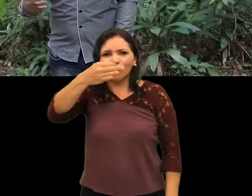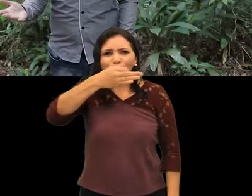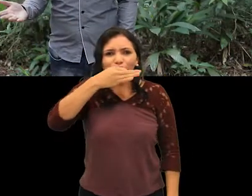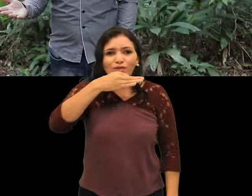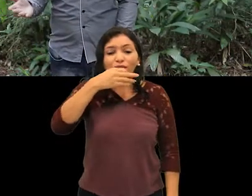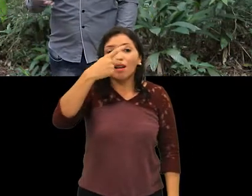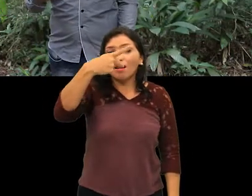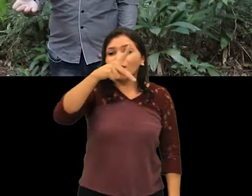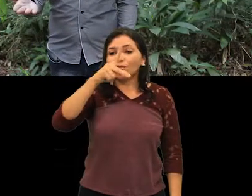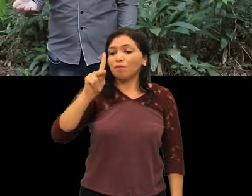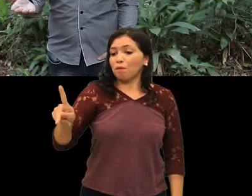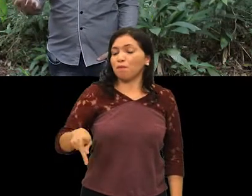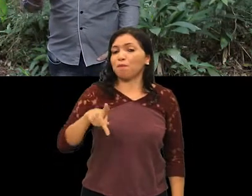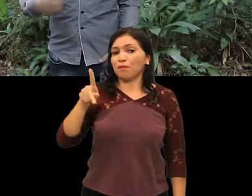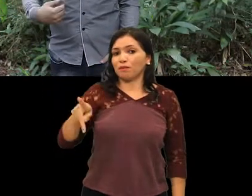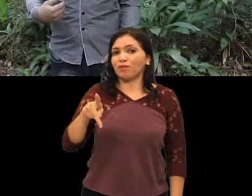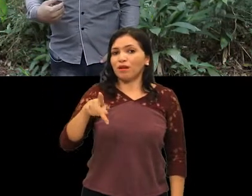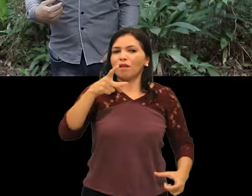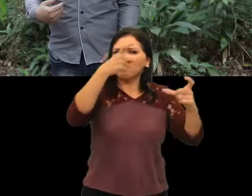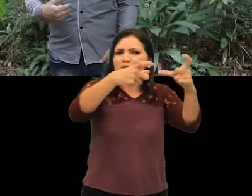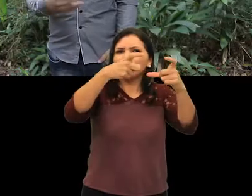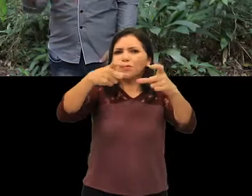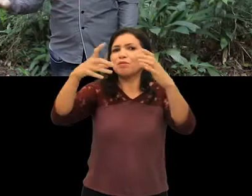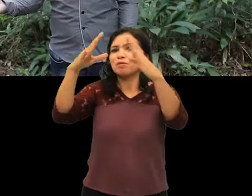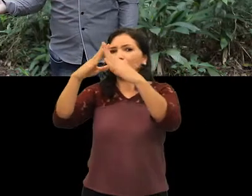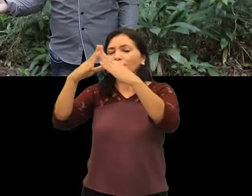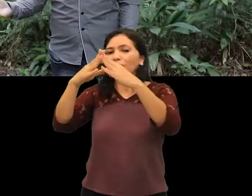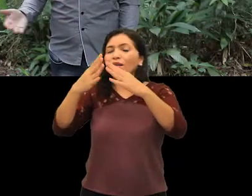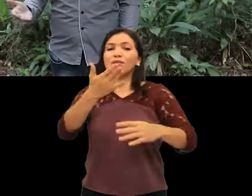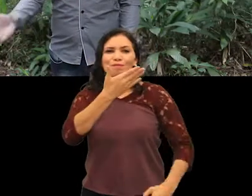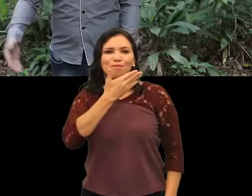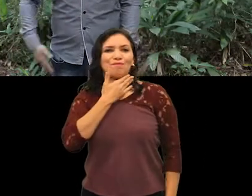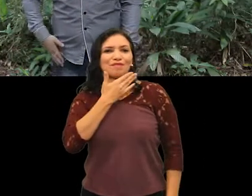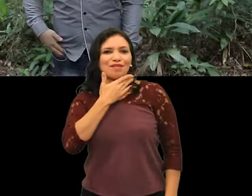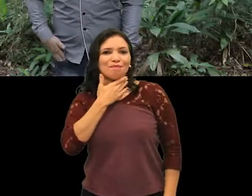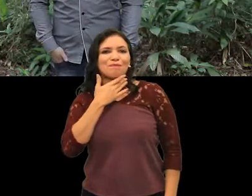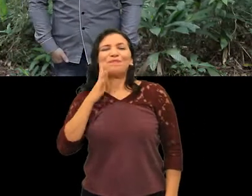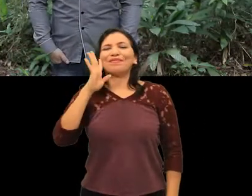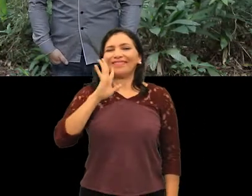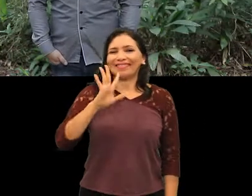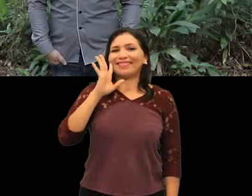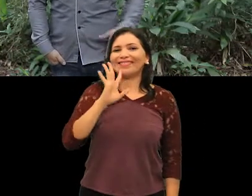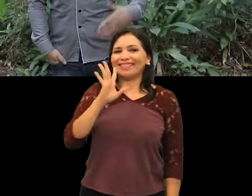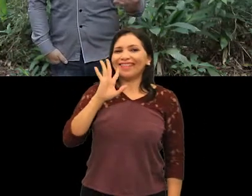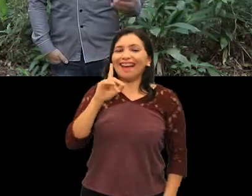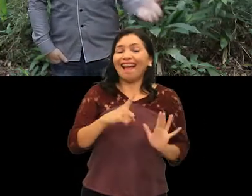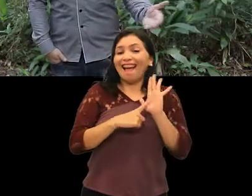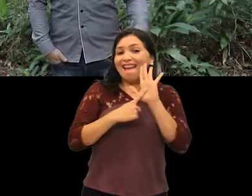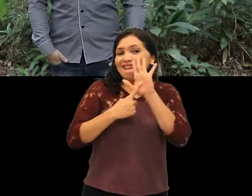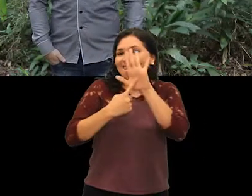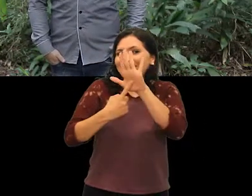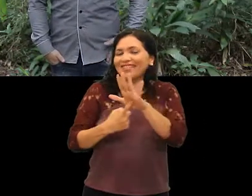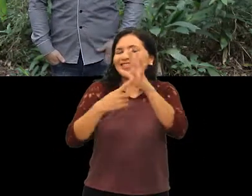do seu bairro, algo que a gente pode trazer e bater um papo aí bem bacana e mostrando